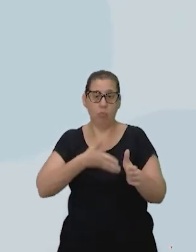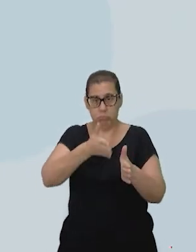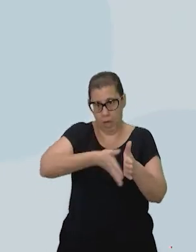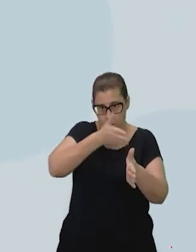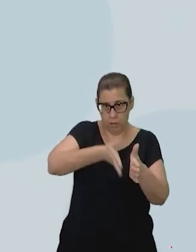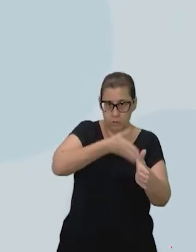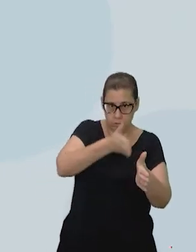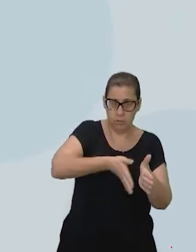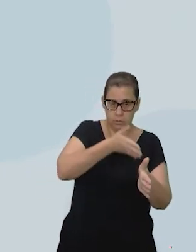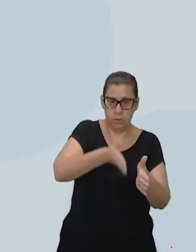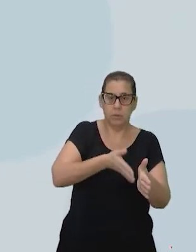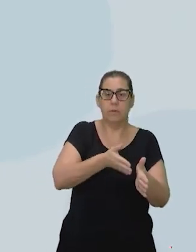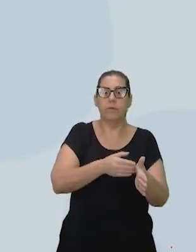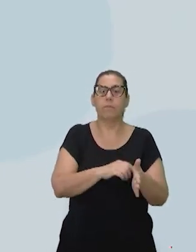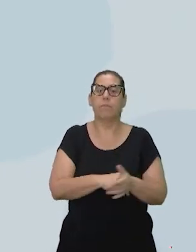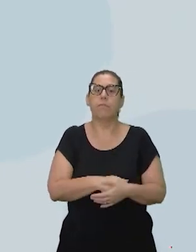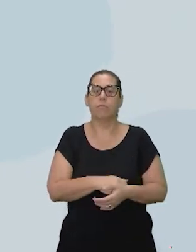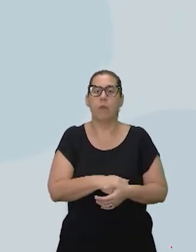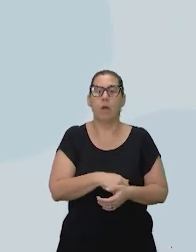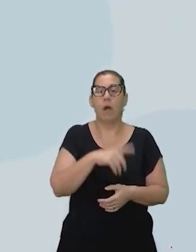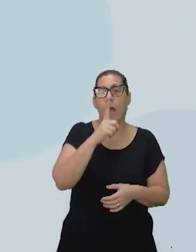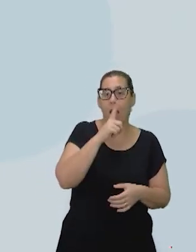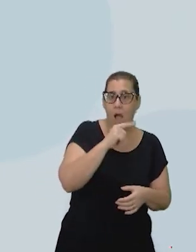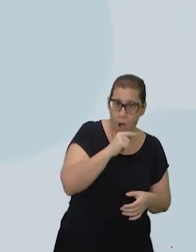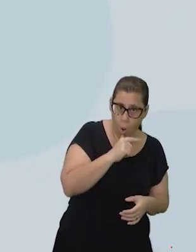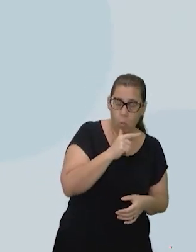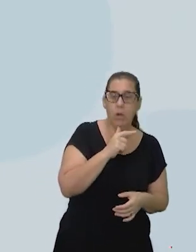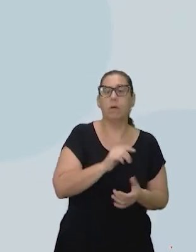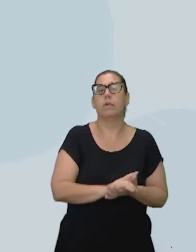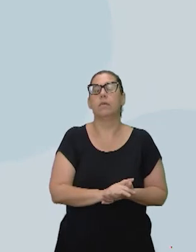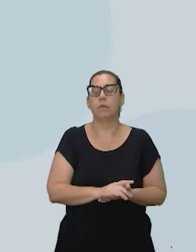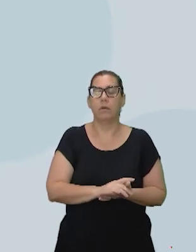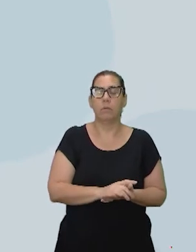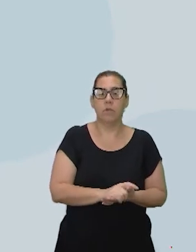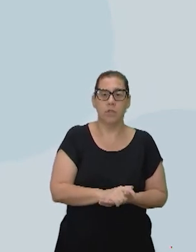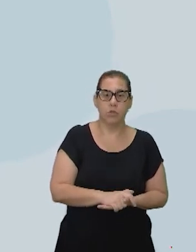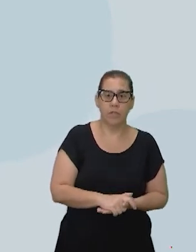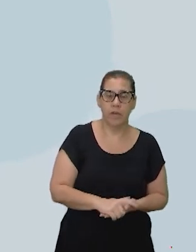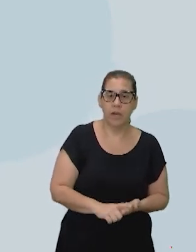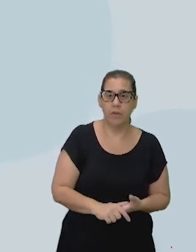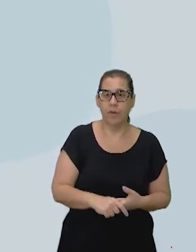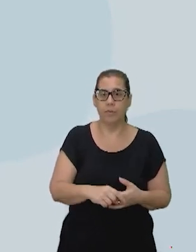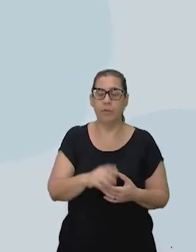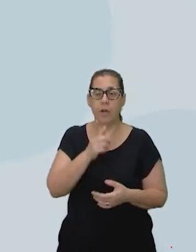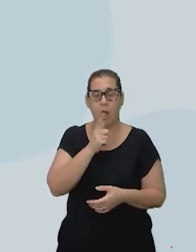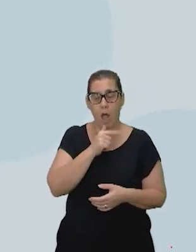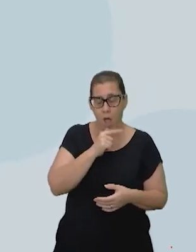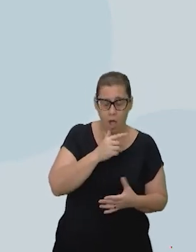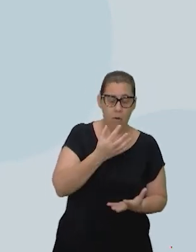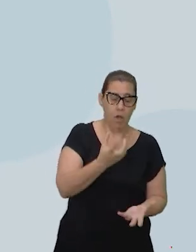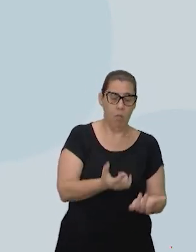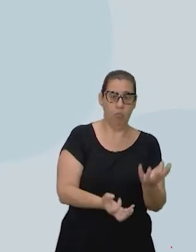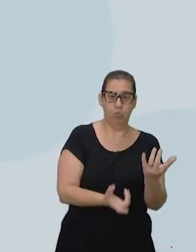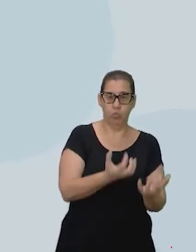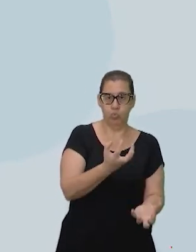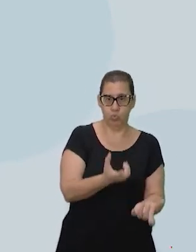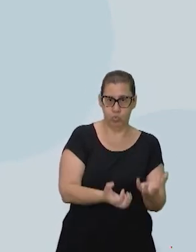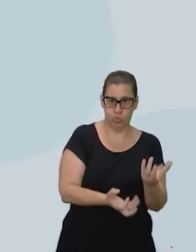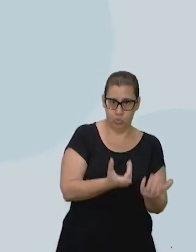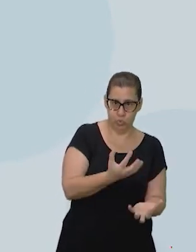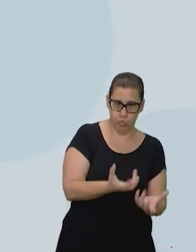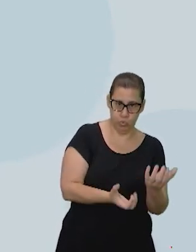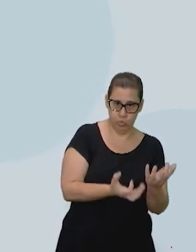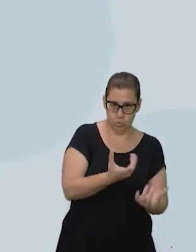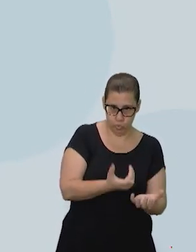vapor, é a água criando vapor, né? Que é um sistema. Então eu tenho ali uma fornalha que vai esquentar ali a